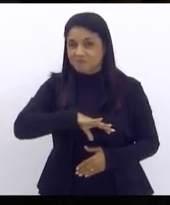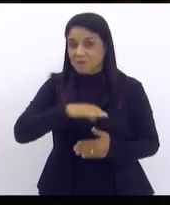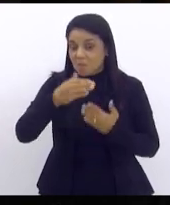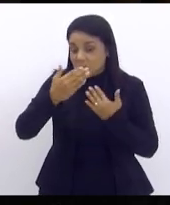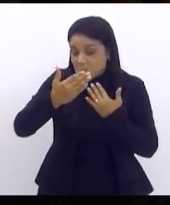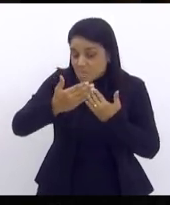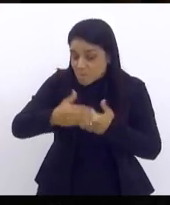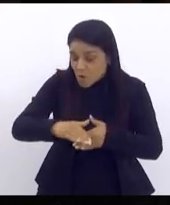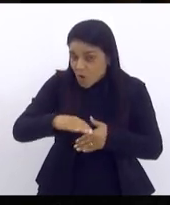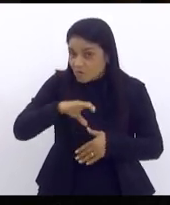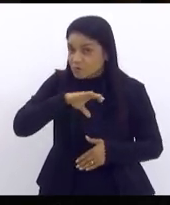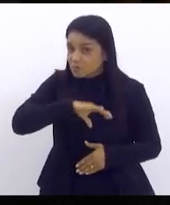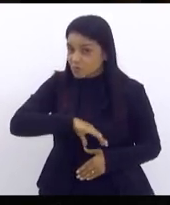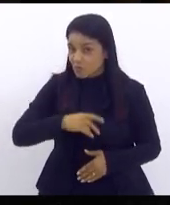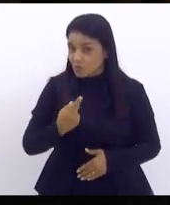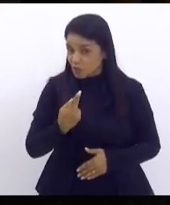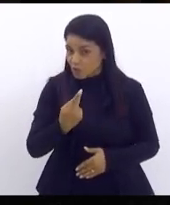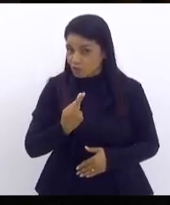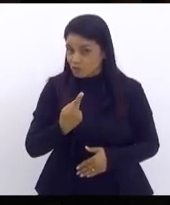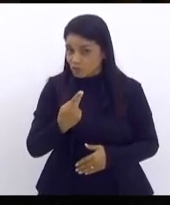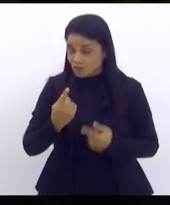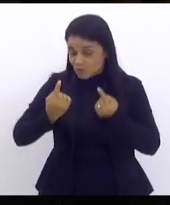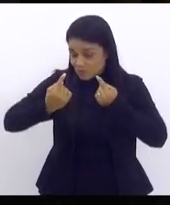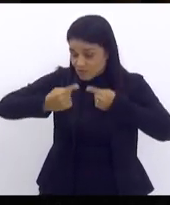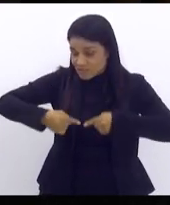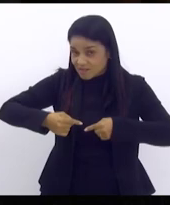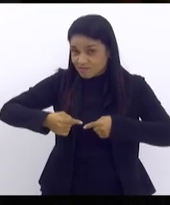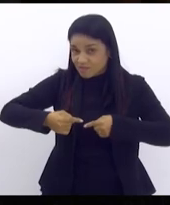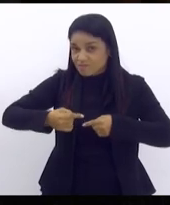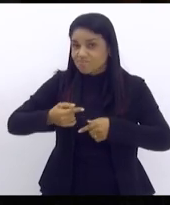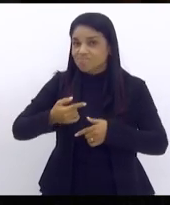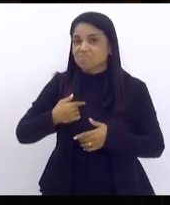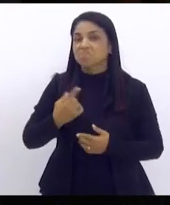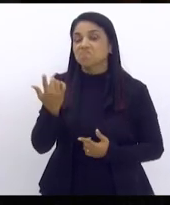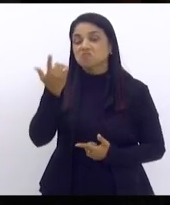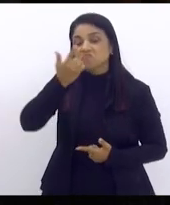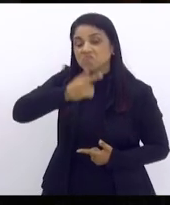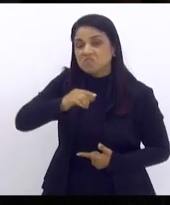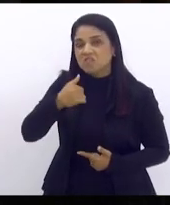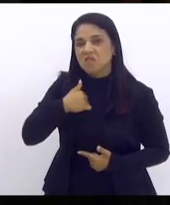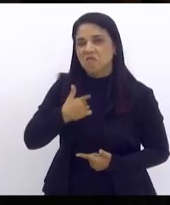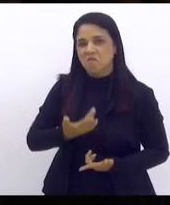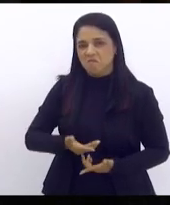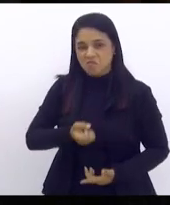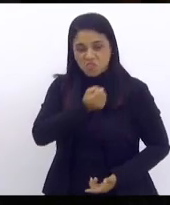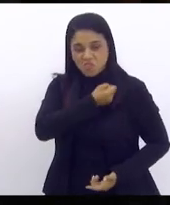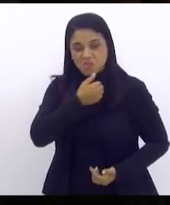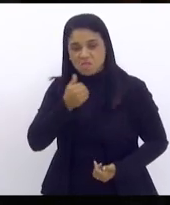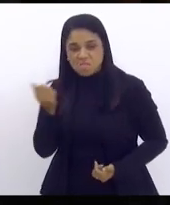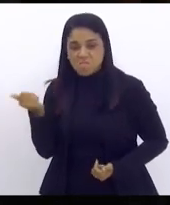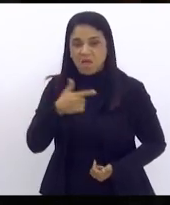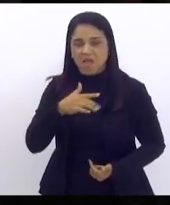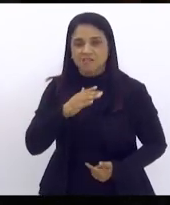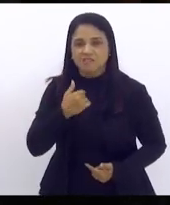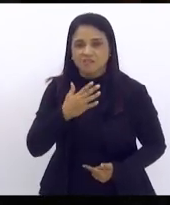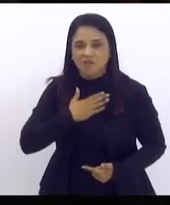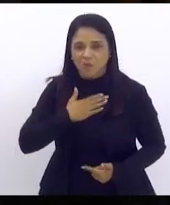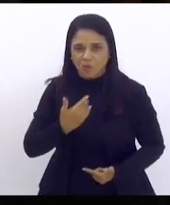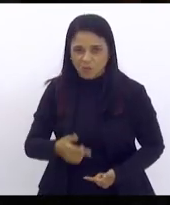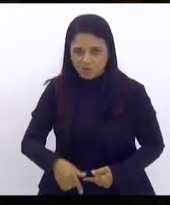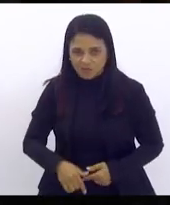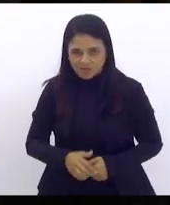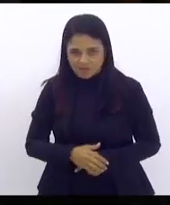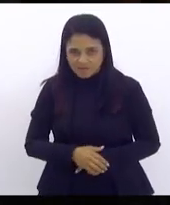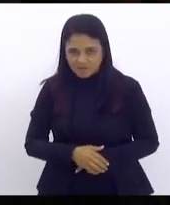de português e eu lhe desafio a me vencer nessa prova de português, deputada. Vossa senhora, Vossa Excelência